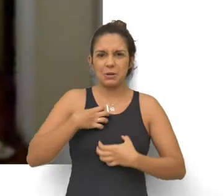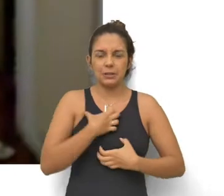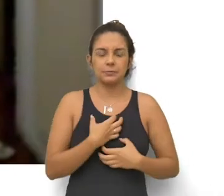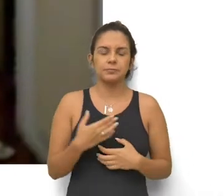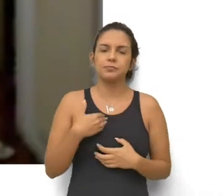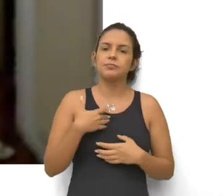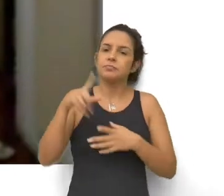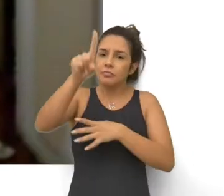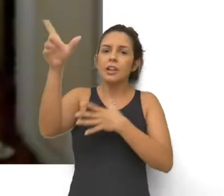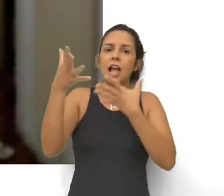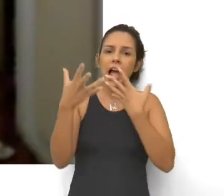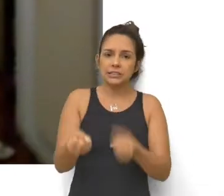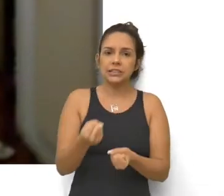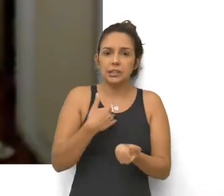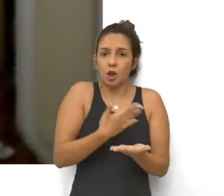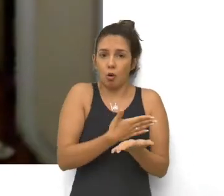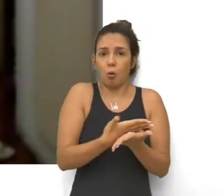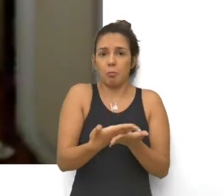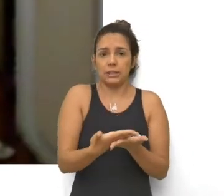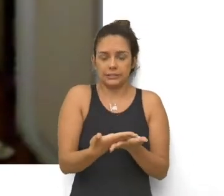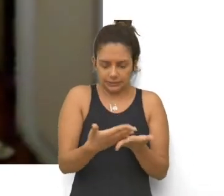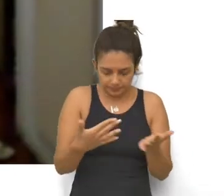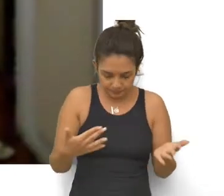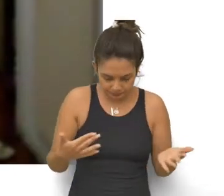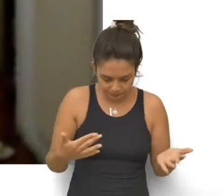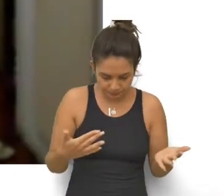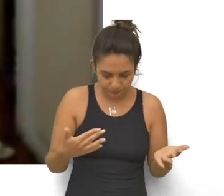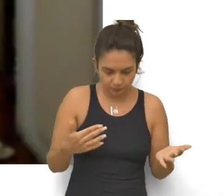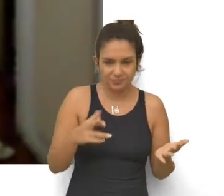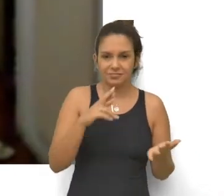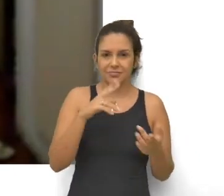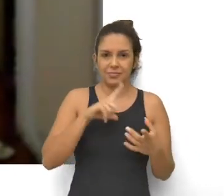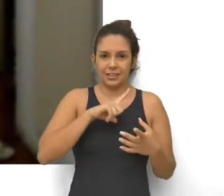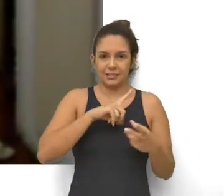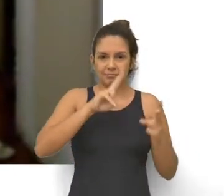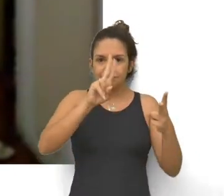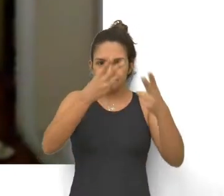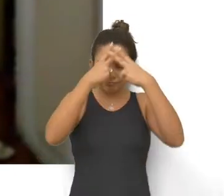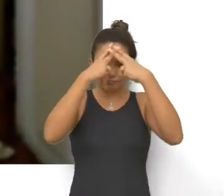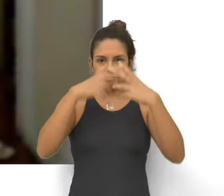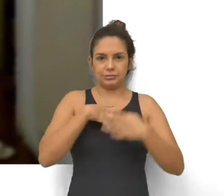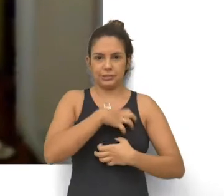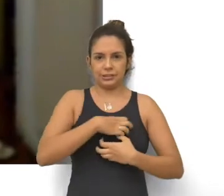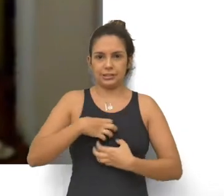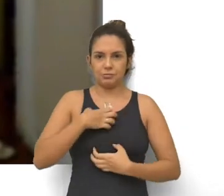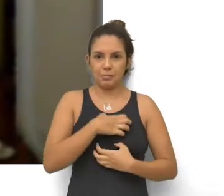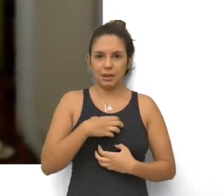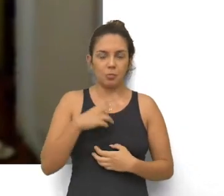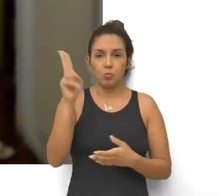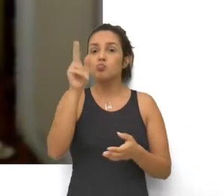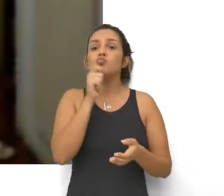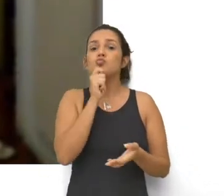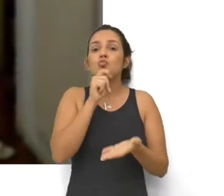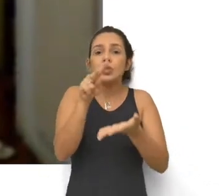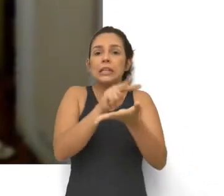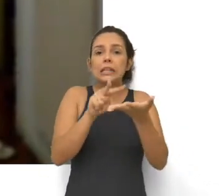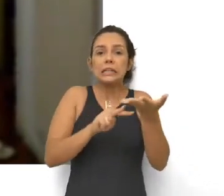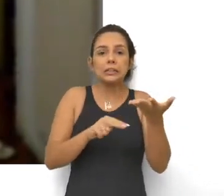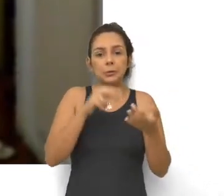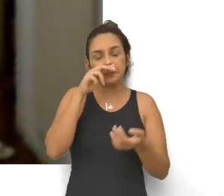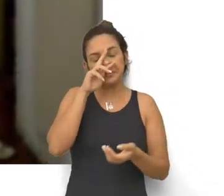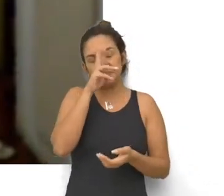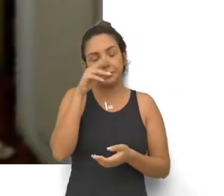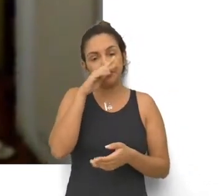eu fui começar do zero, porque eu chutei ressentimento, mas eu não tinha lido coisas sobre ressentimento. Talvez eu tenha percebido